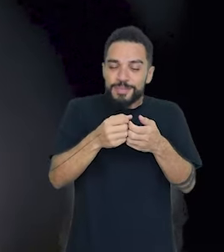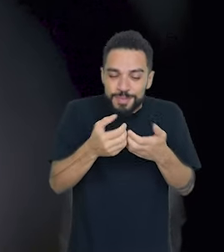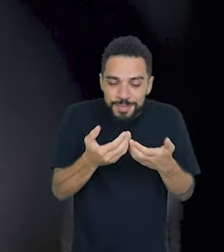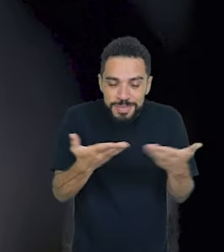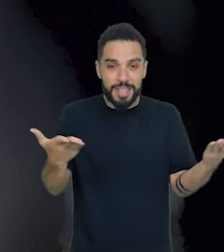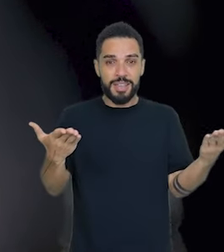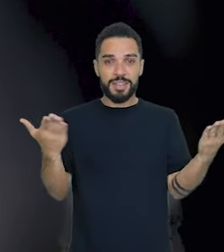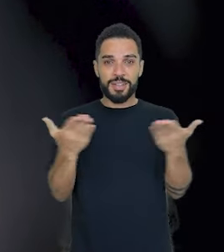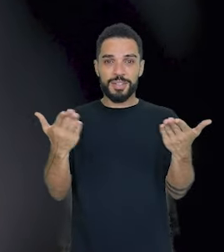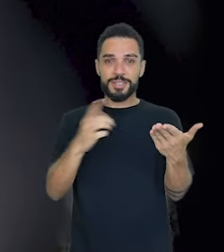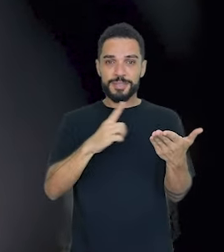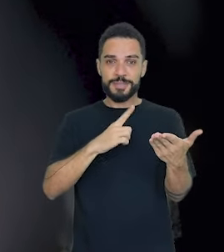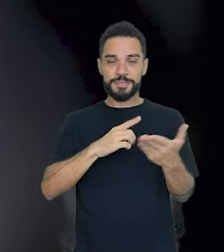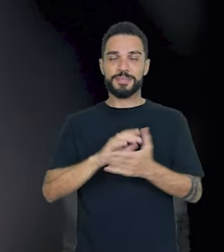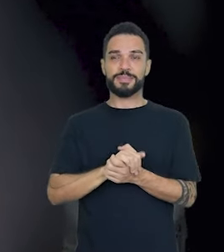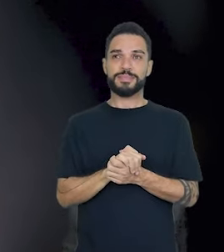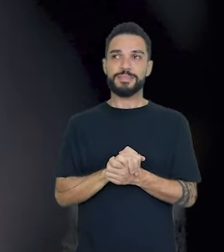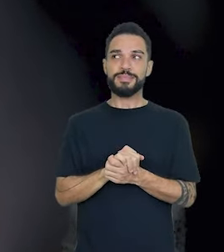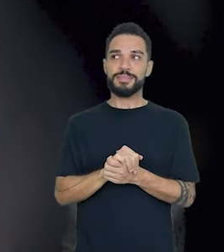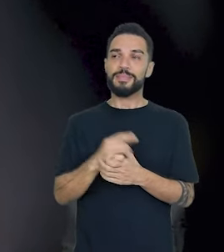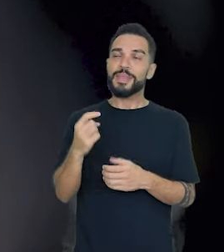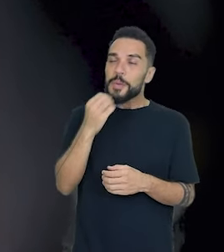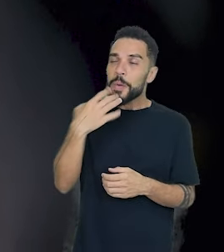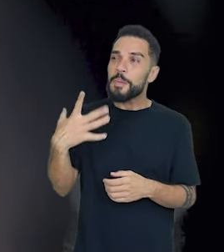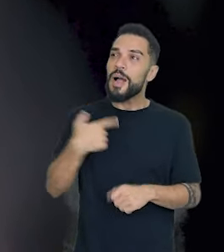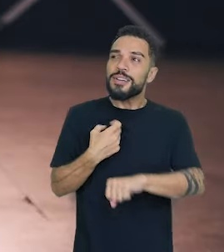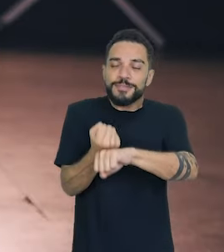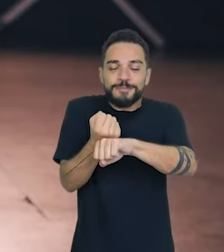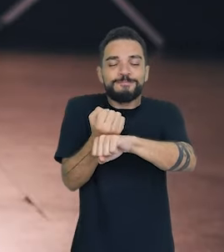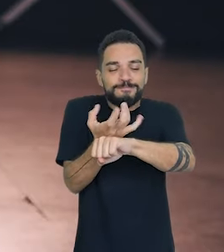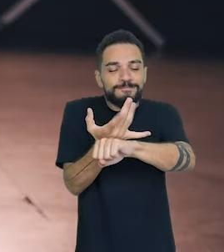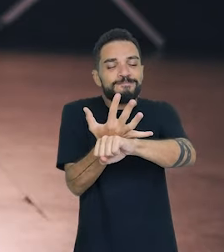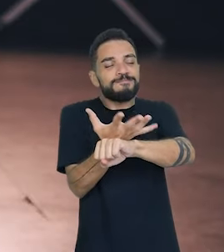cara. Isso para mim, vocês não sabem a energia que dá,